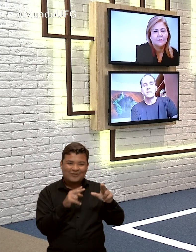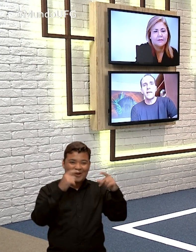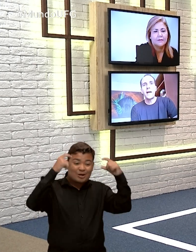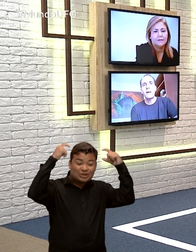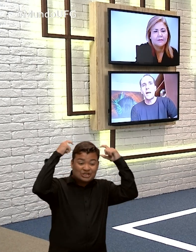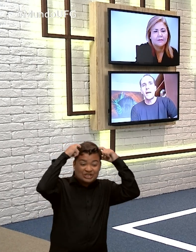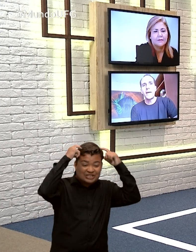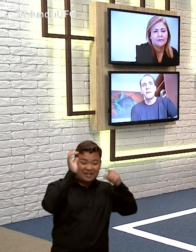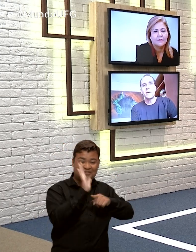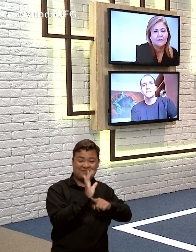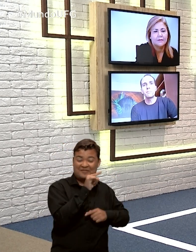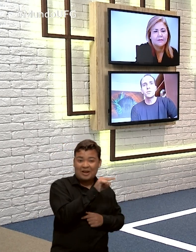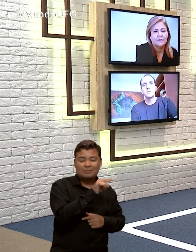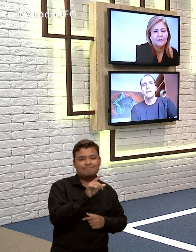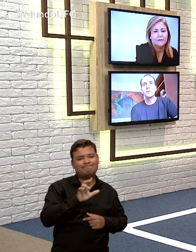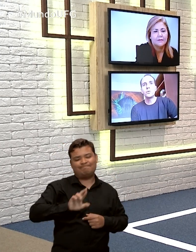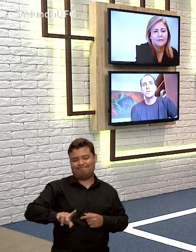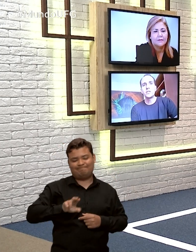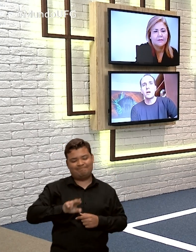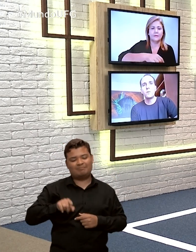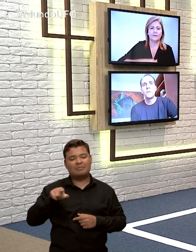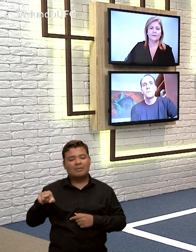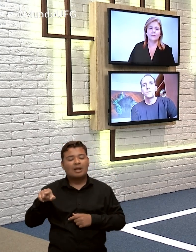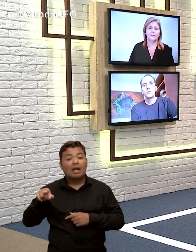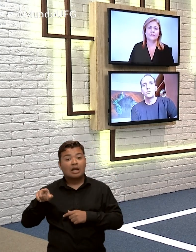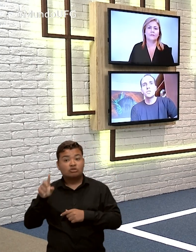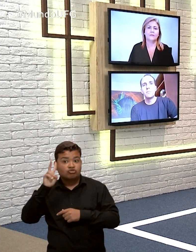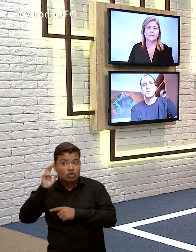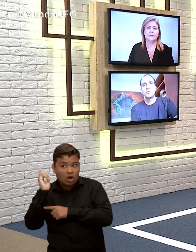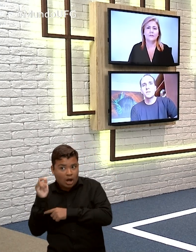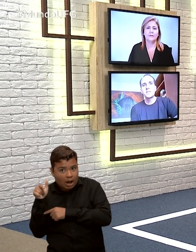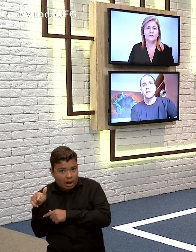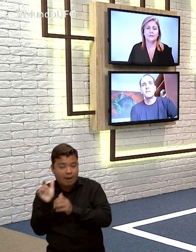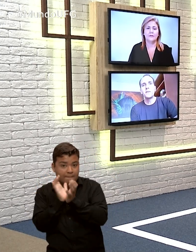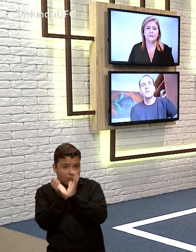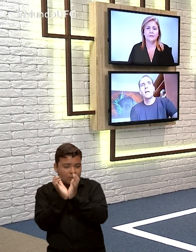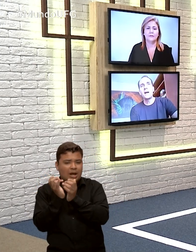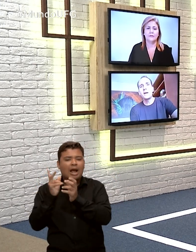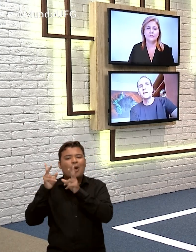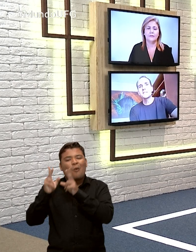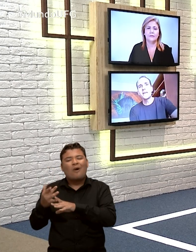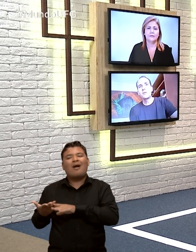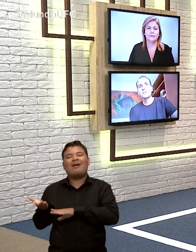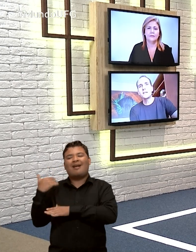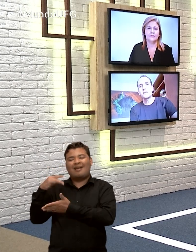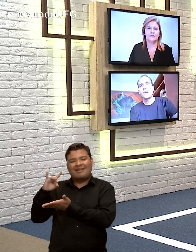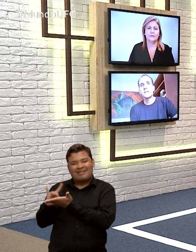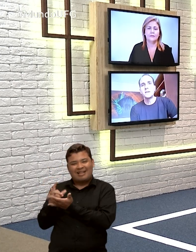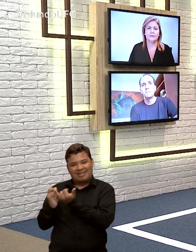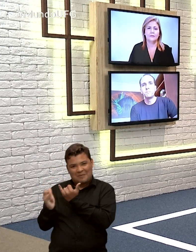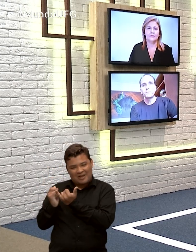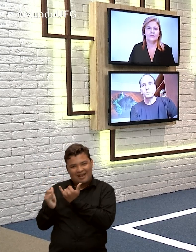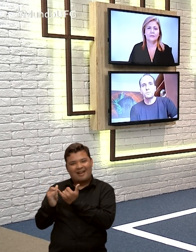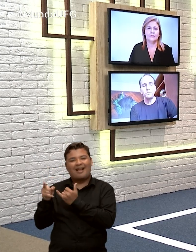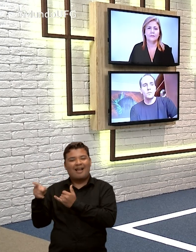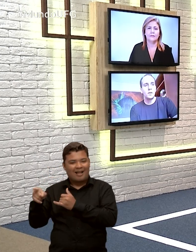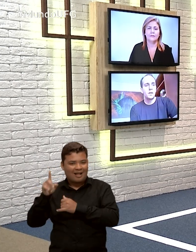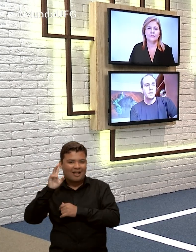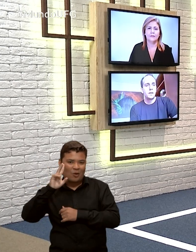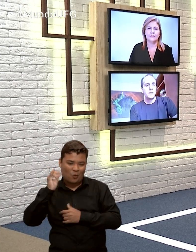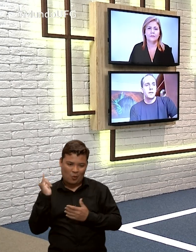Disney. Ela é mais aproximada do original, que os irmãos Grimm escreveram lá séculos atrás, né?